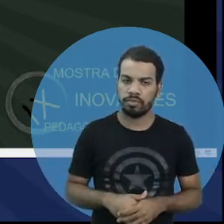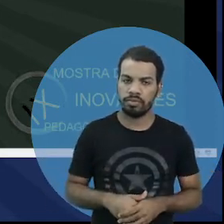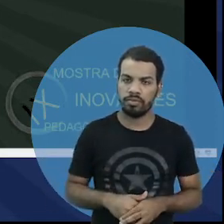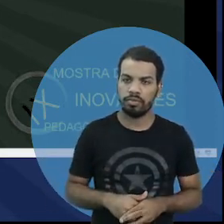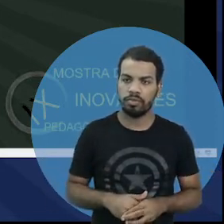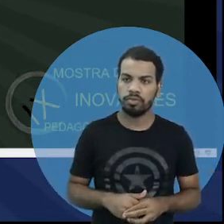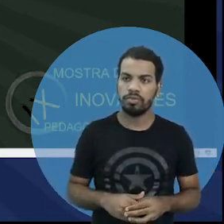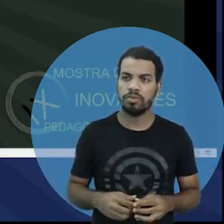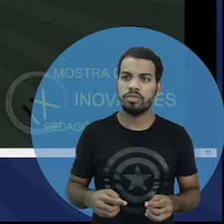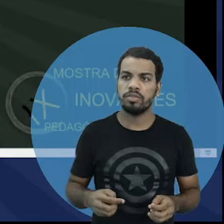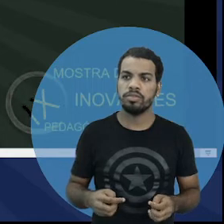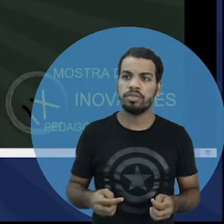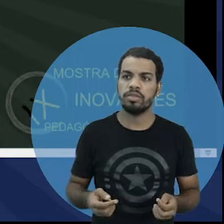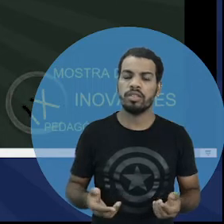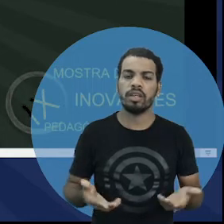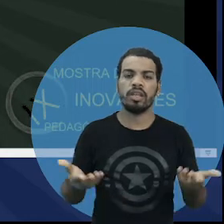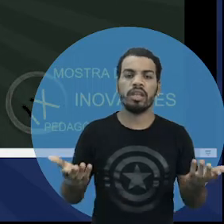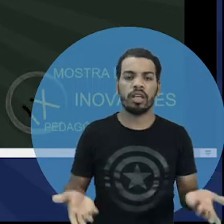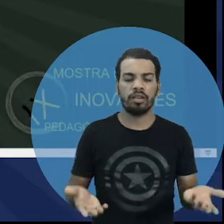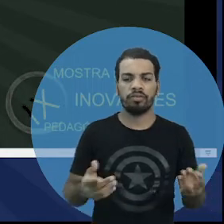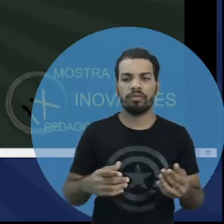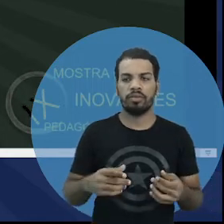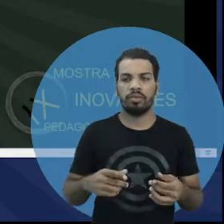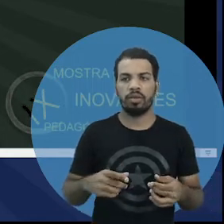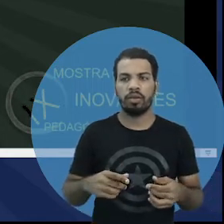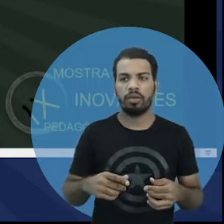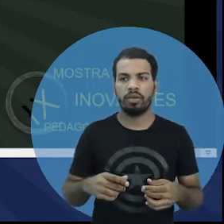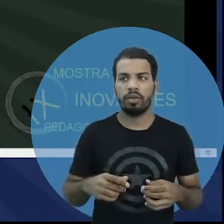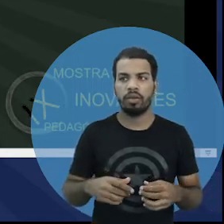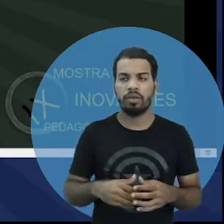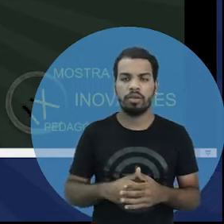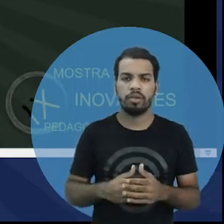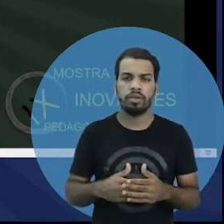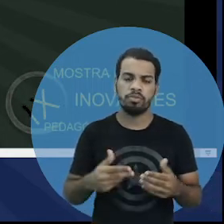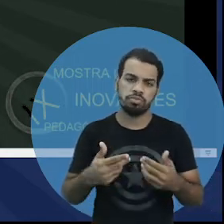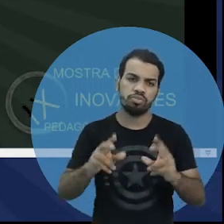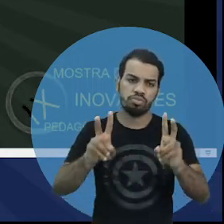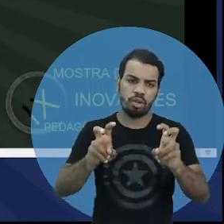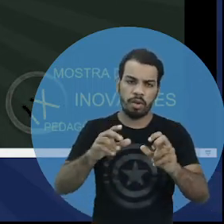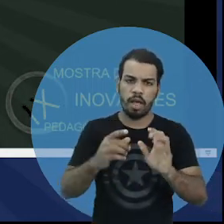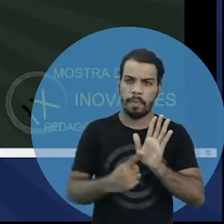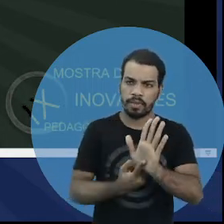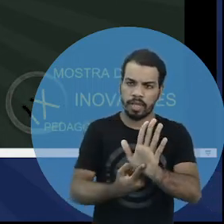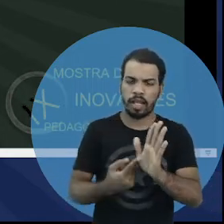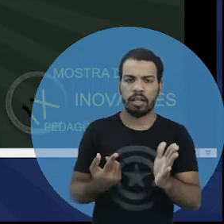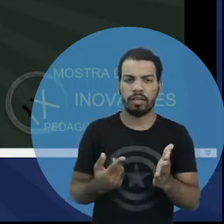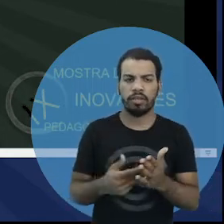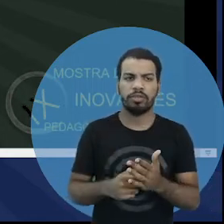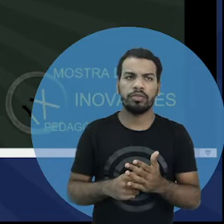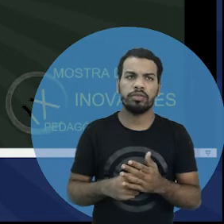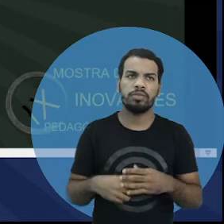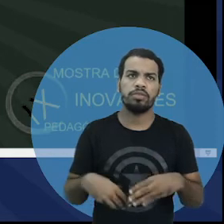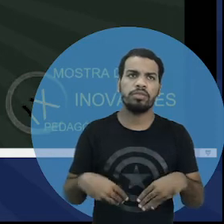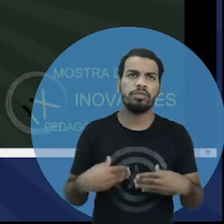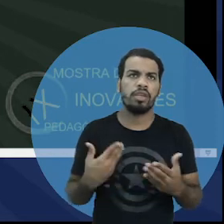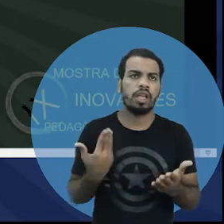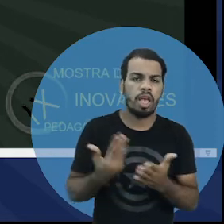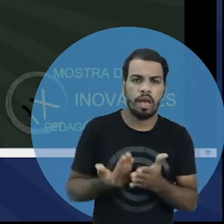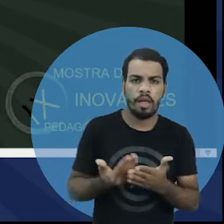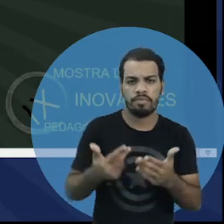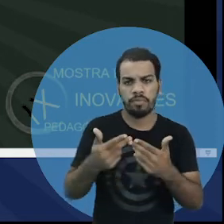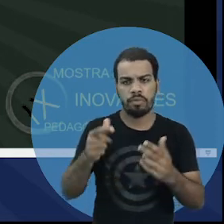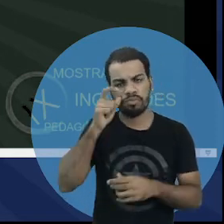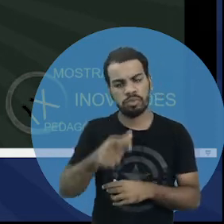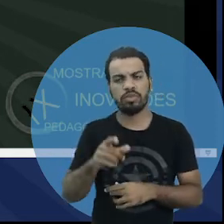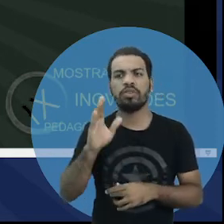gente quebra muito essa questão da apresentação e das aulas em que não há interação,